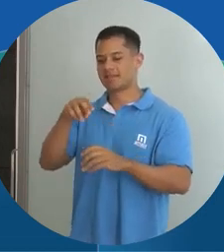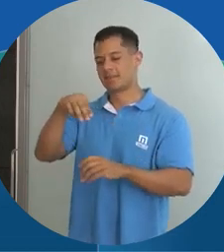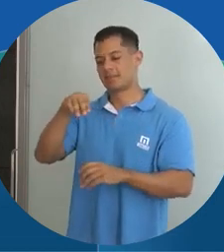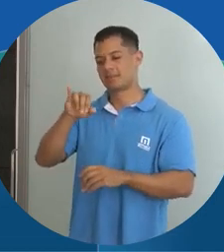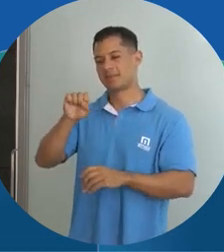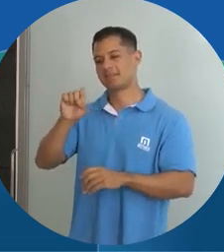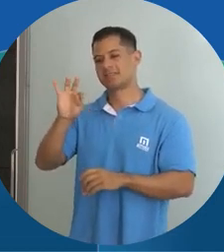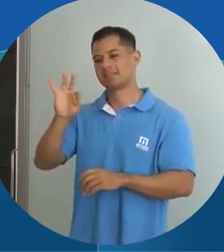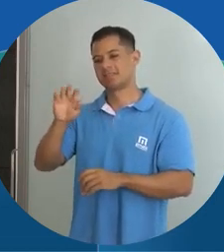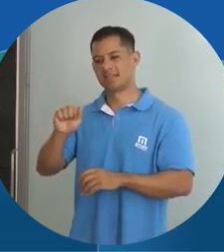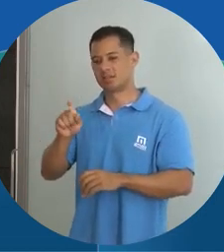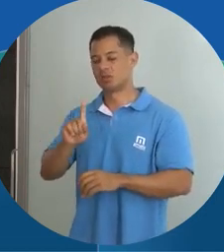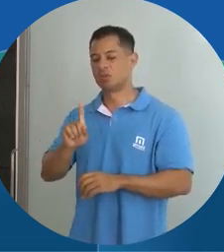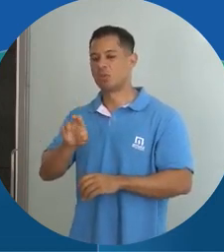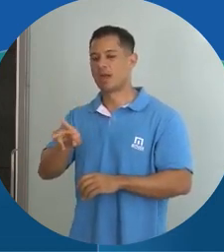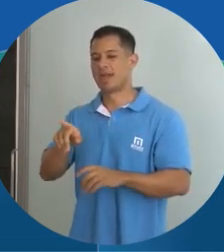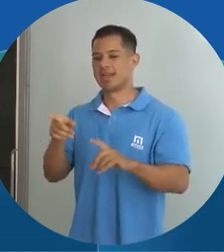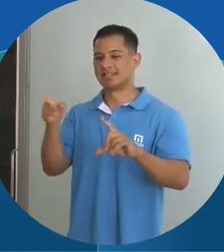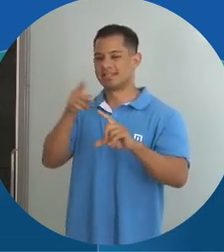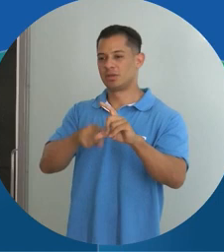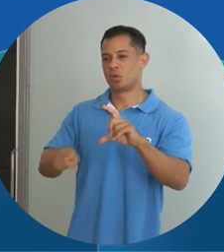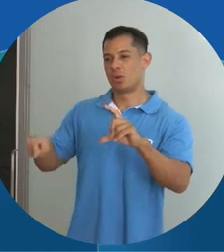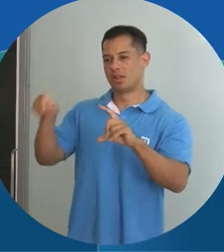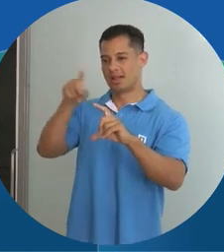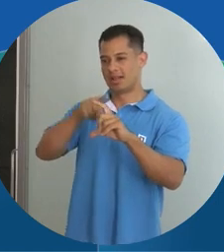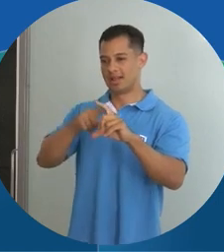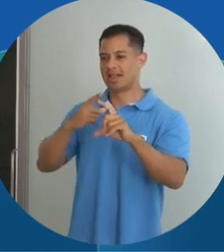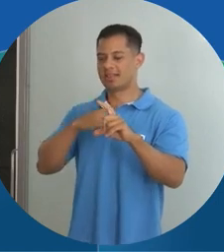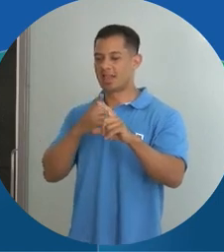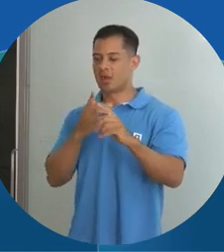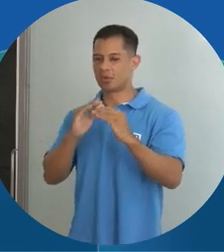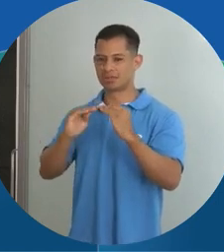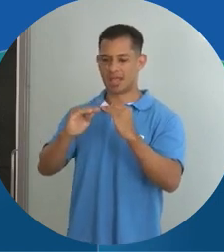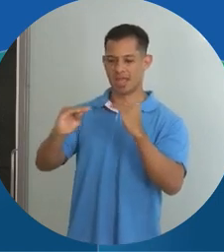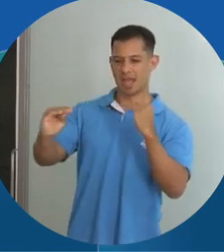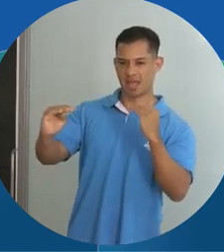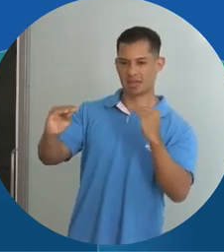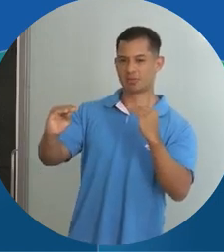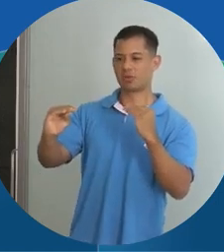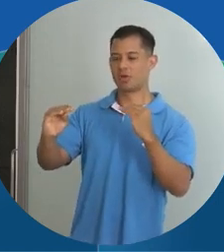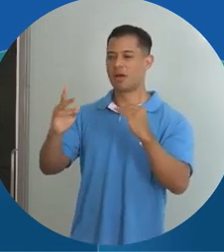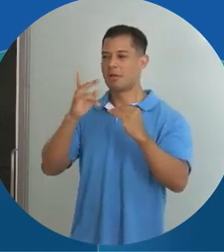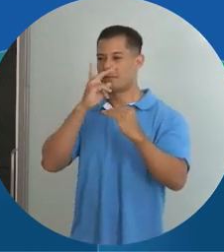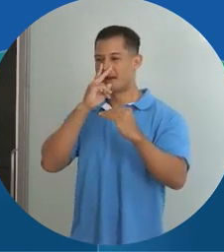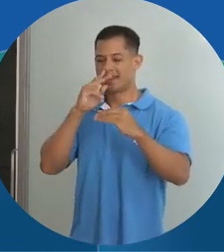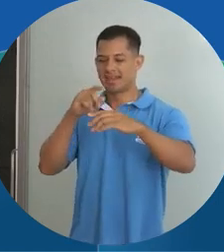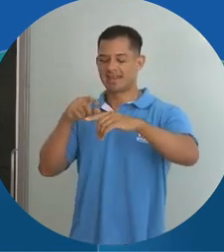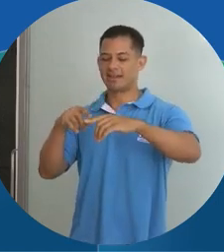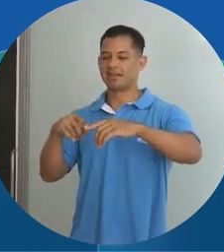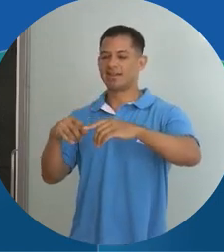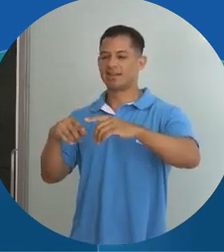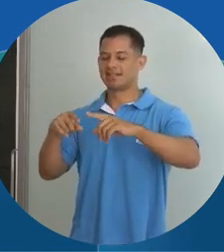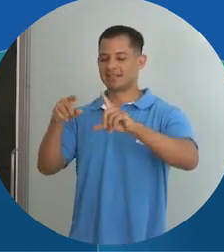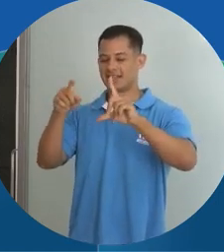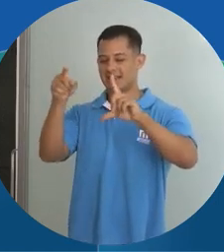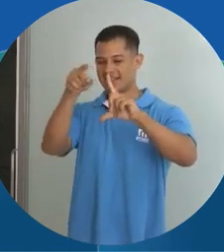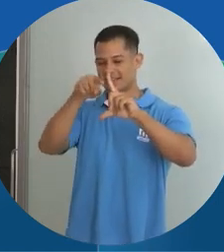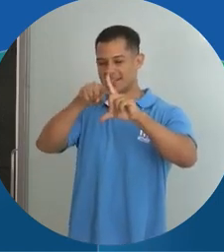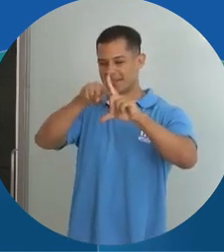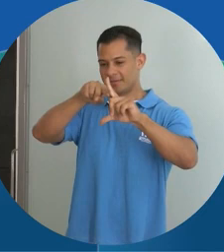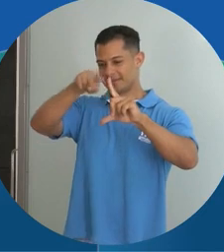é toda circular, então ela tem um trecho reto e um trecho, um semicírculo, aí, o que dificulta um